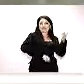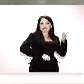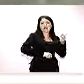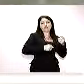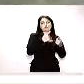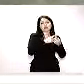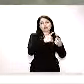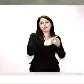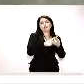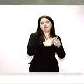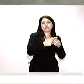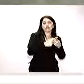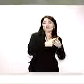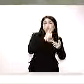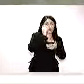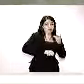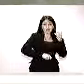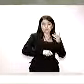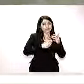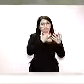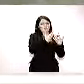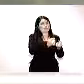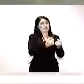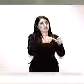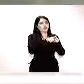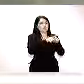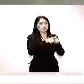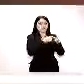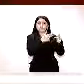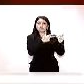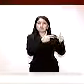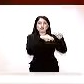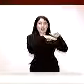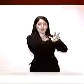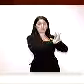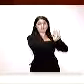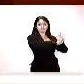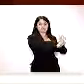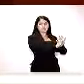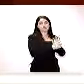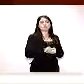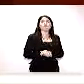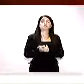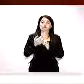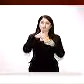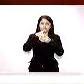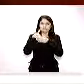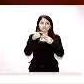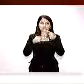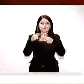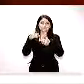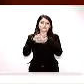arquivados os expedientes aqui juntados voto que está em discussão em votação